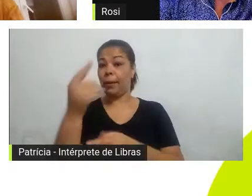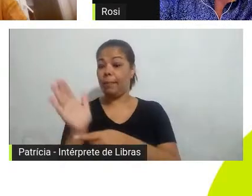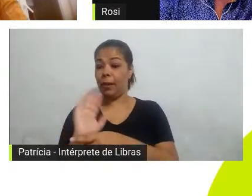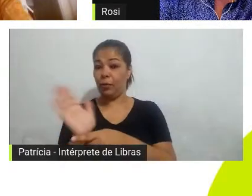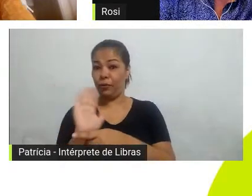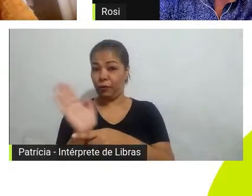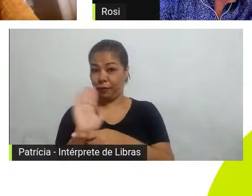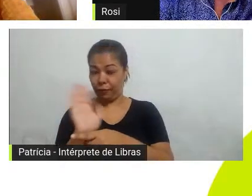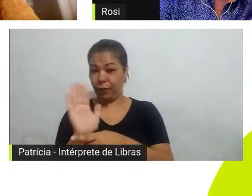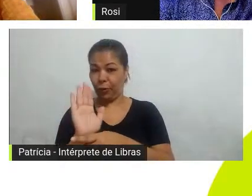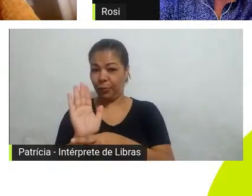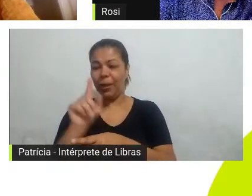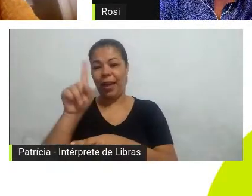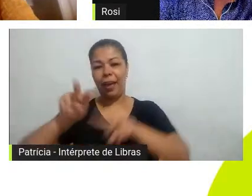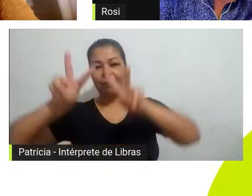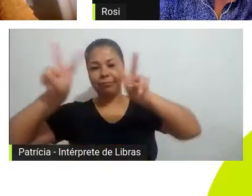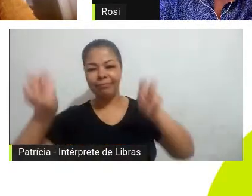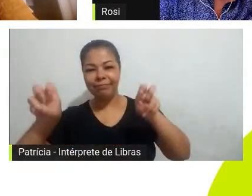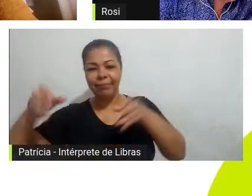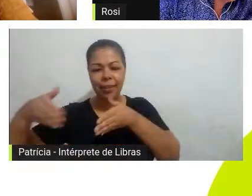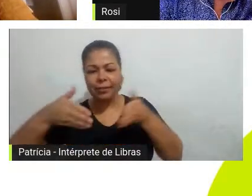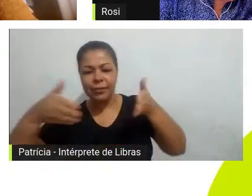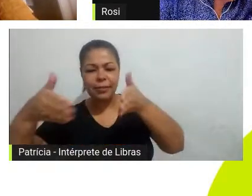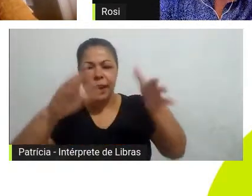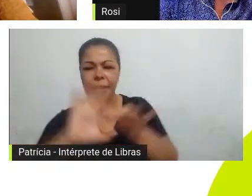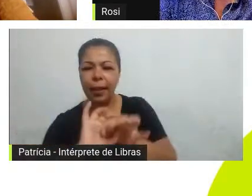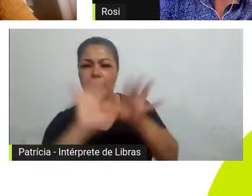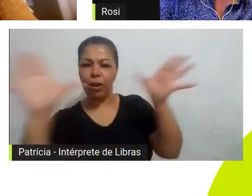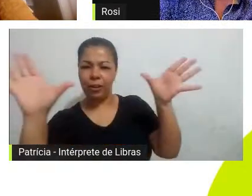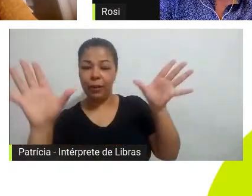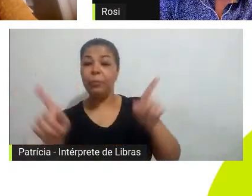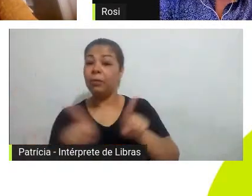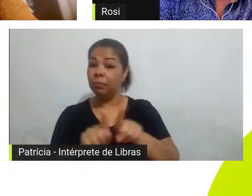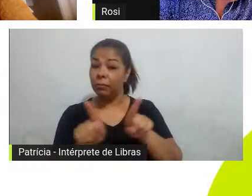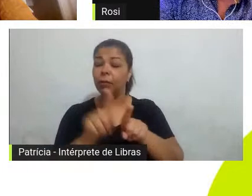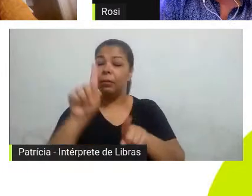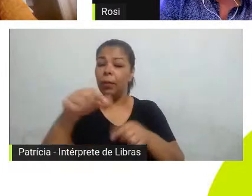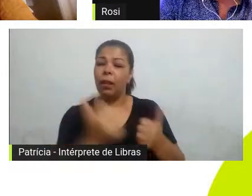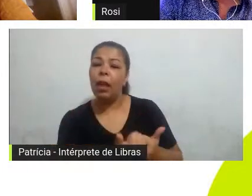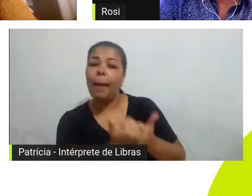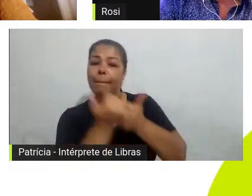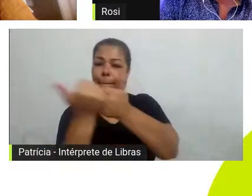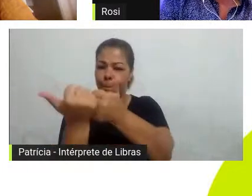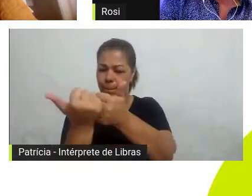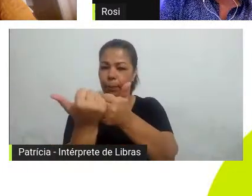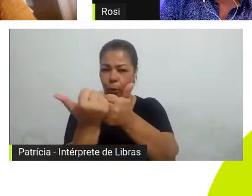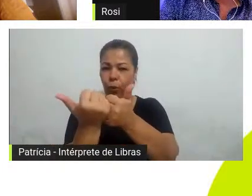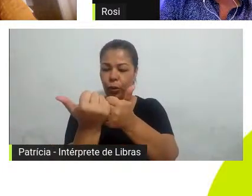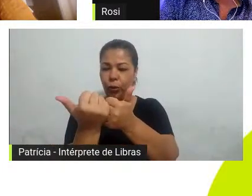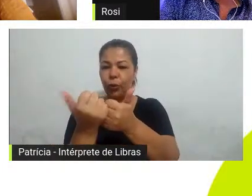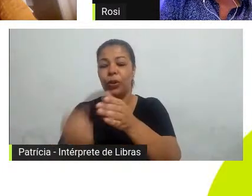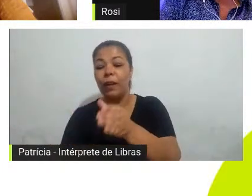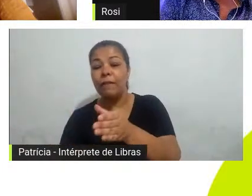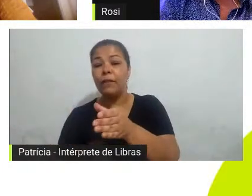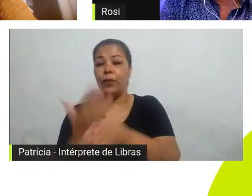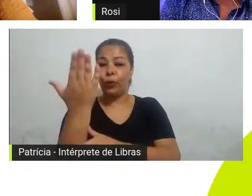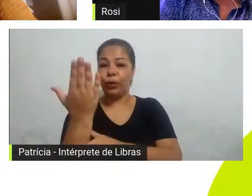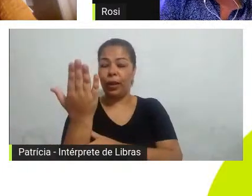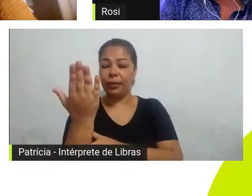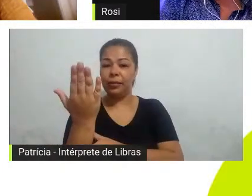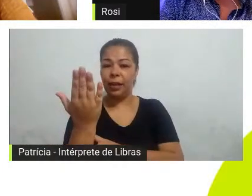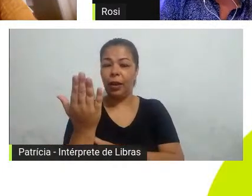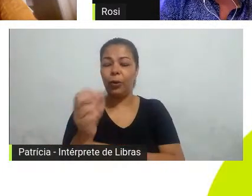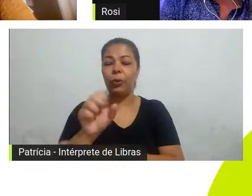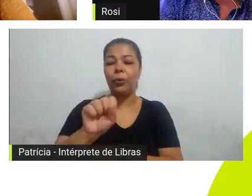Estrada para Livramento que tem o apoio do fundo Spike Lee para desenvolvimento e da fundação São Francisco Film Society